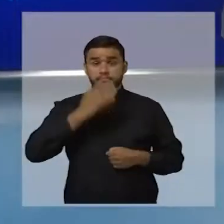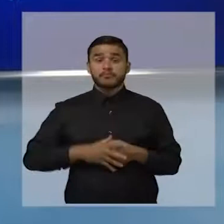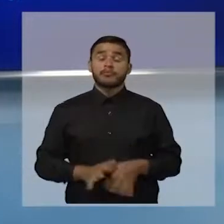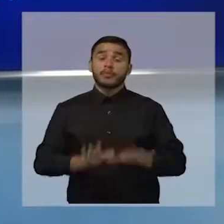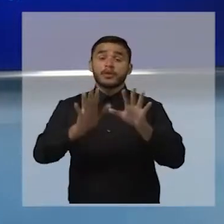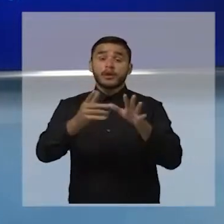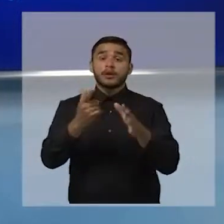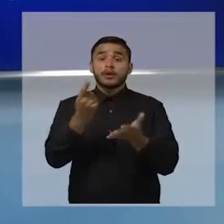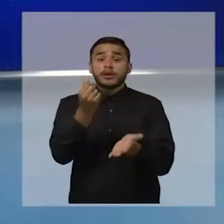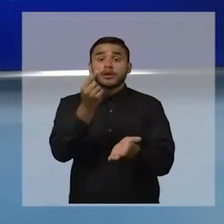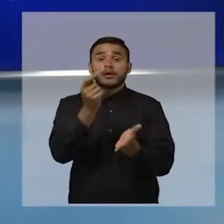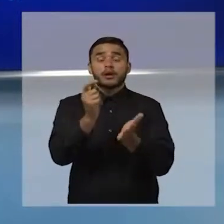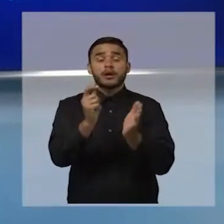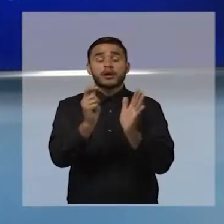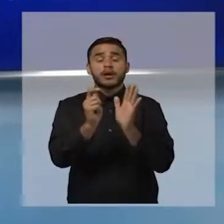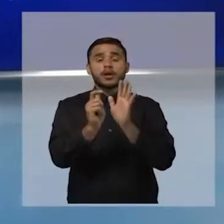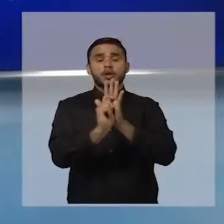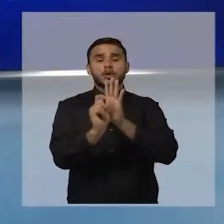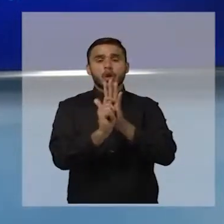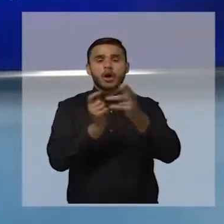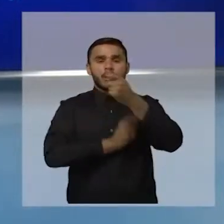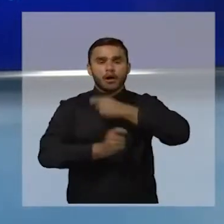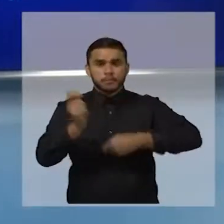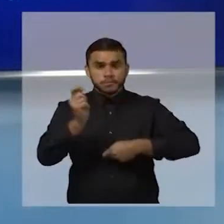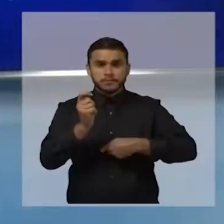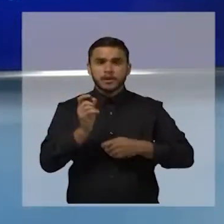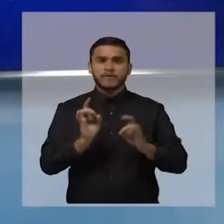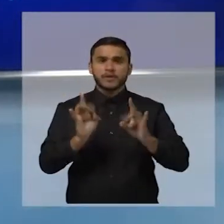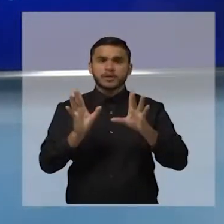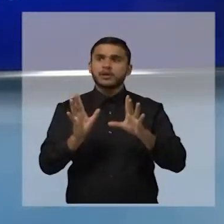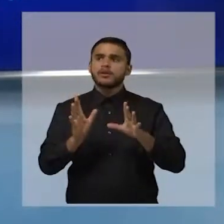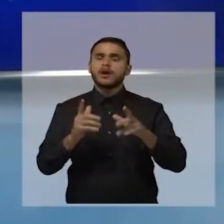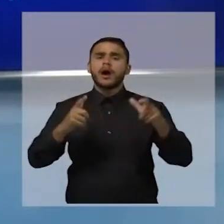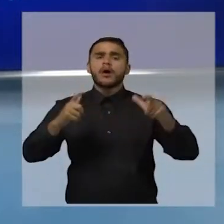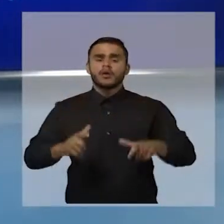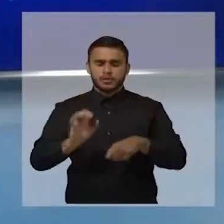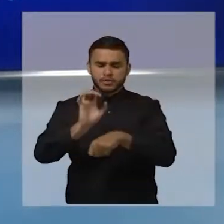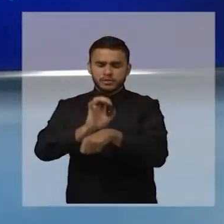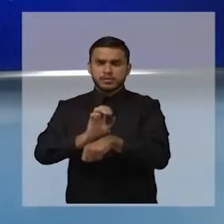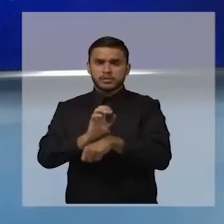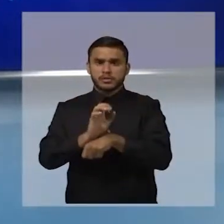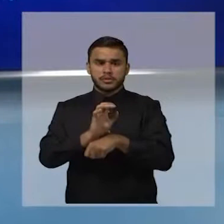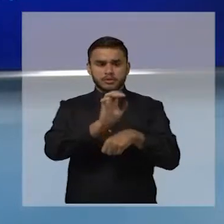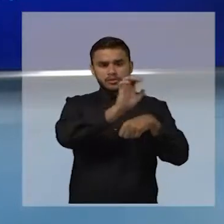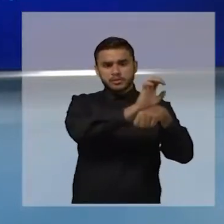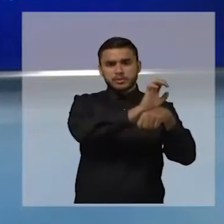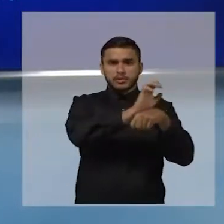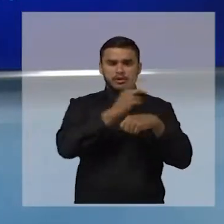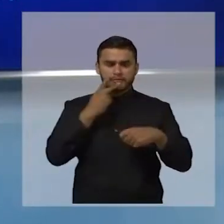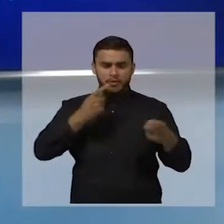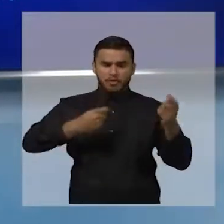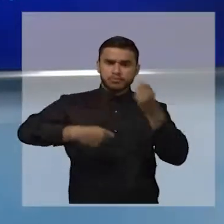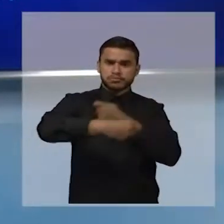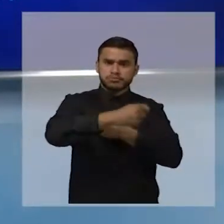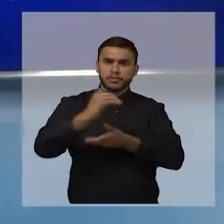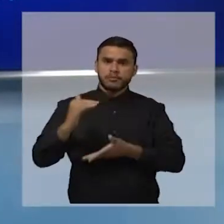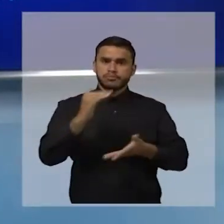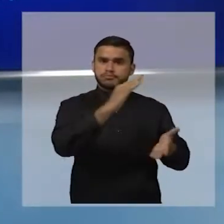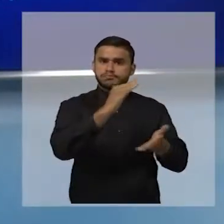federal. Quer dizer, então fica o Estado, de um lado, sem poder, sob o ponto de vista